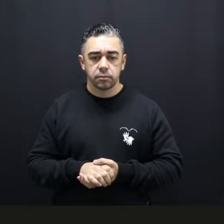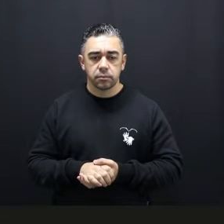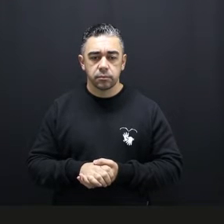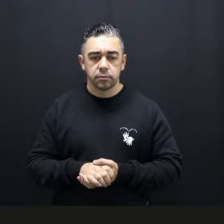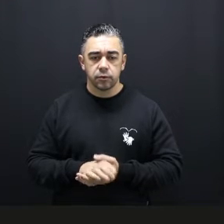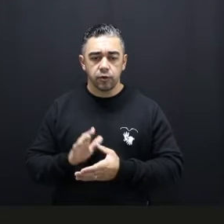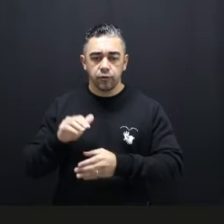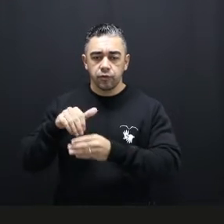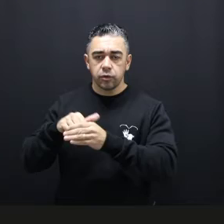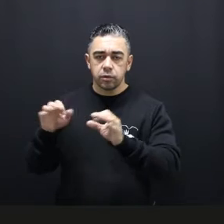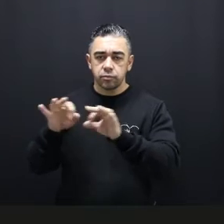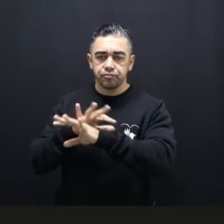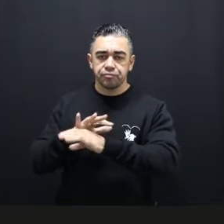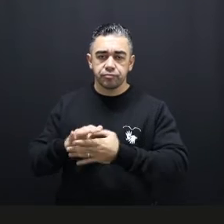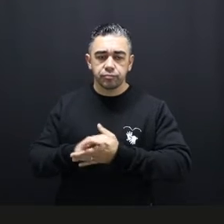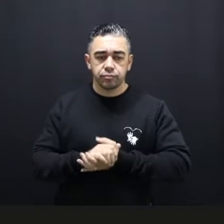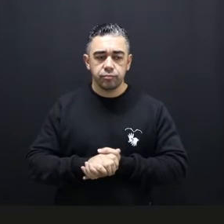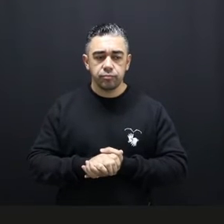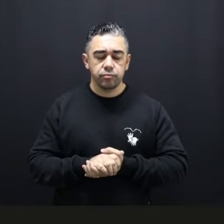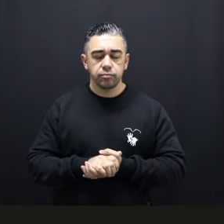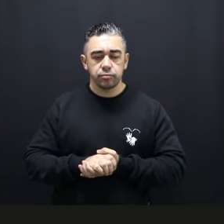a votação encerrada